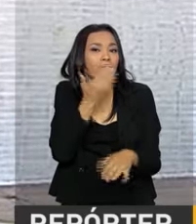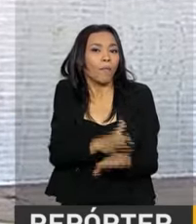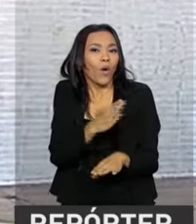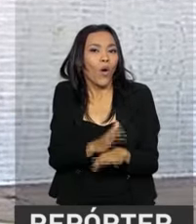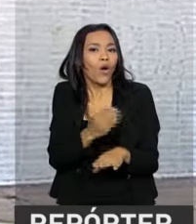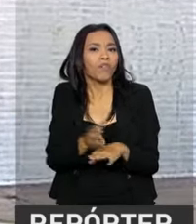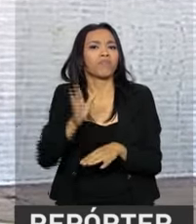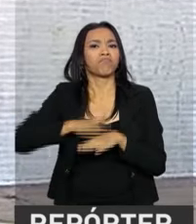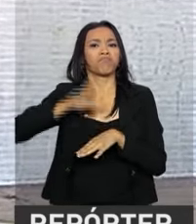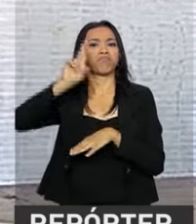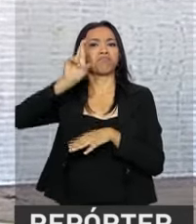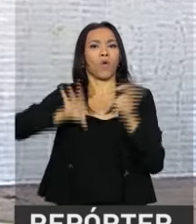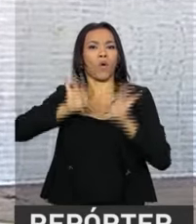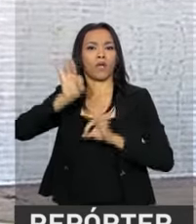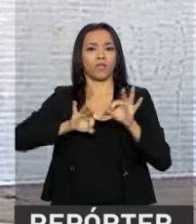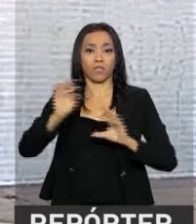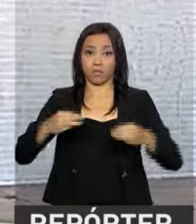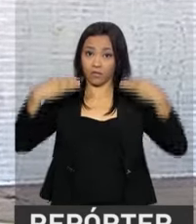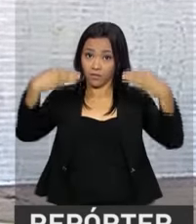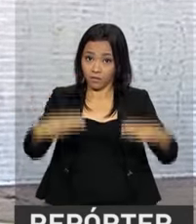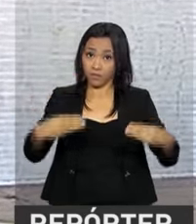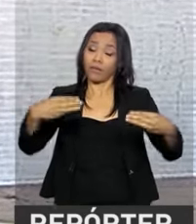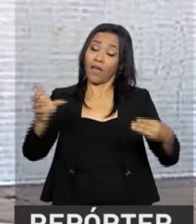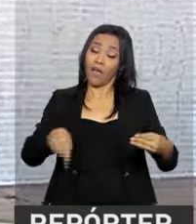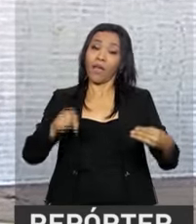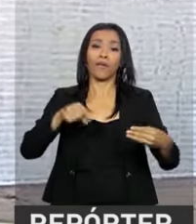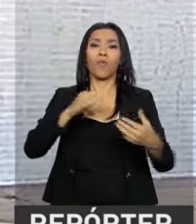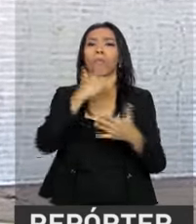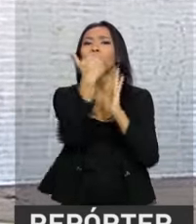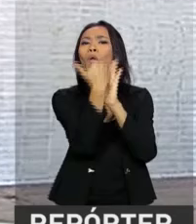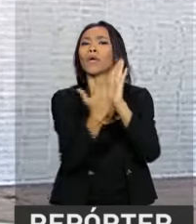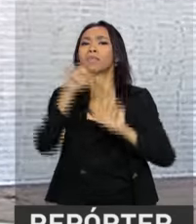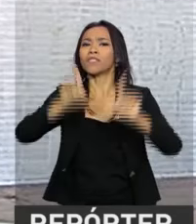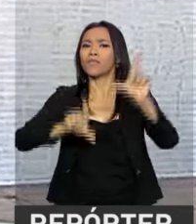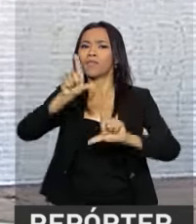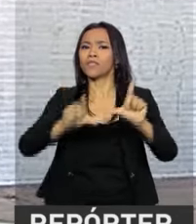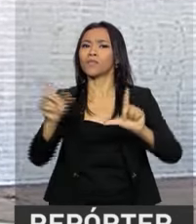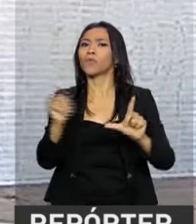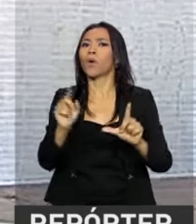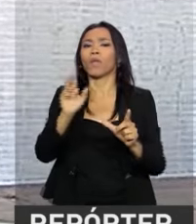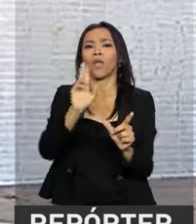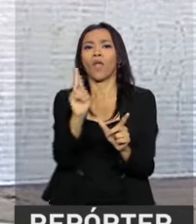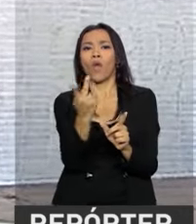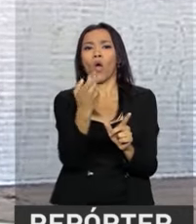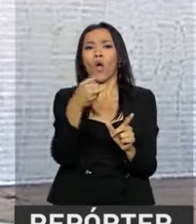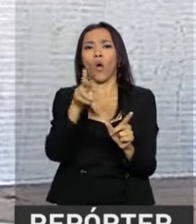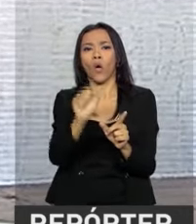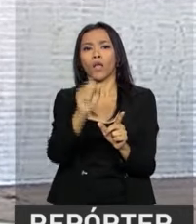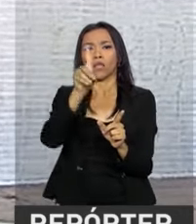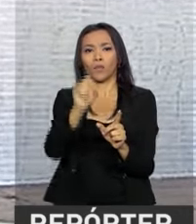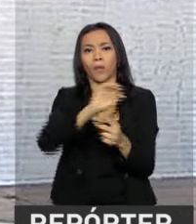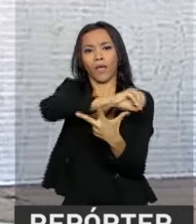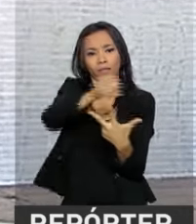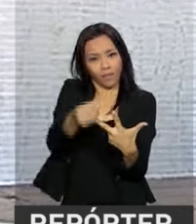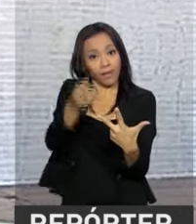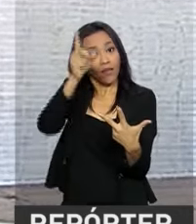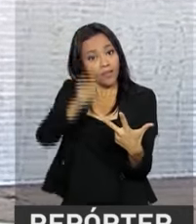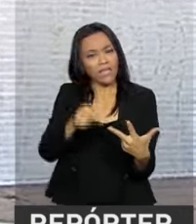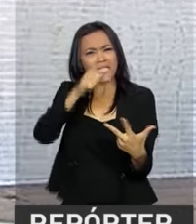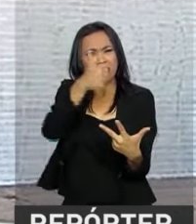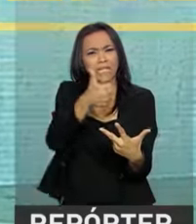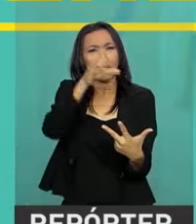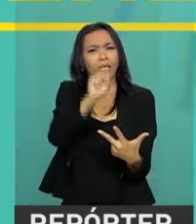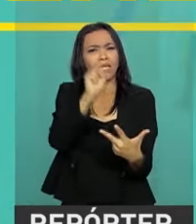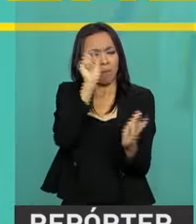Ministério da Educação através do programa A Hora do Enem. O teste é gratuito e tem 180 questões